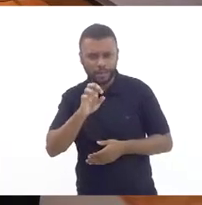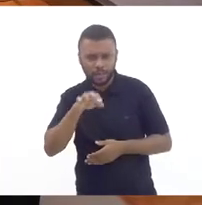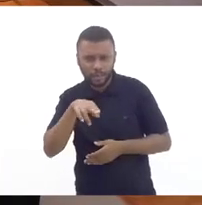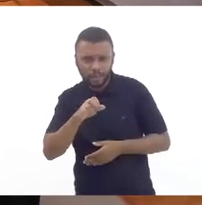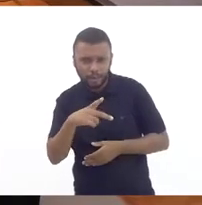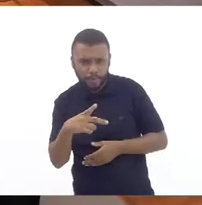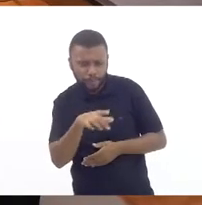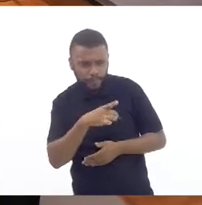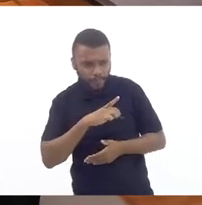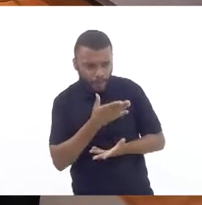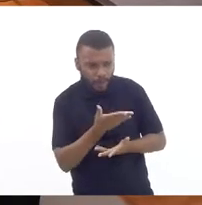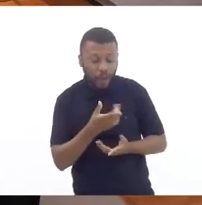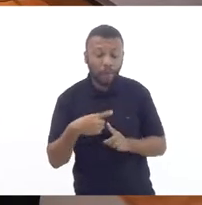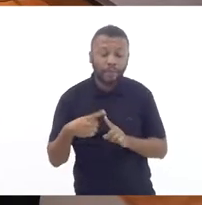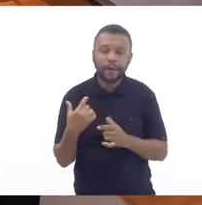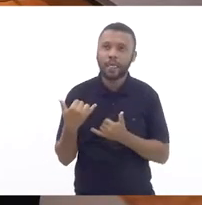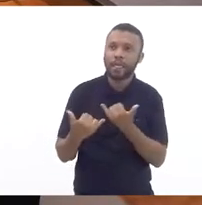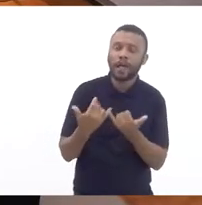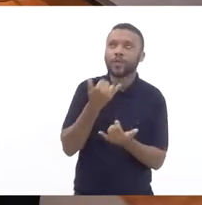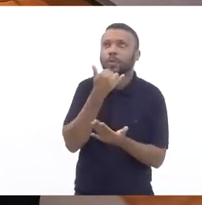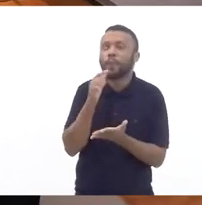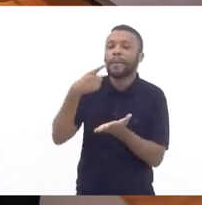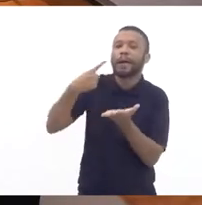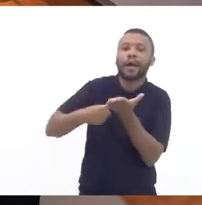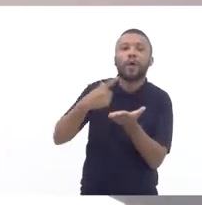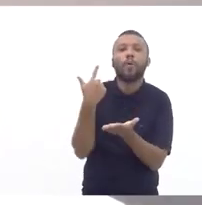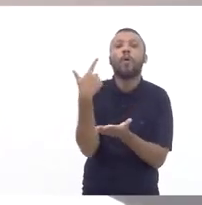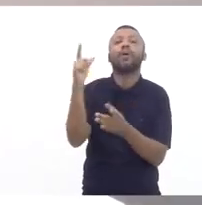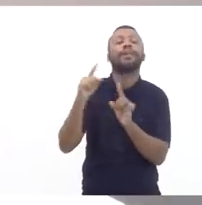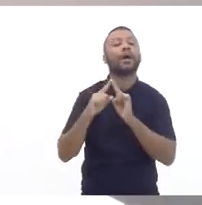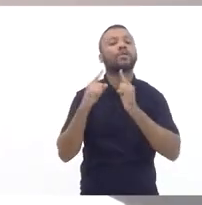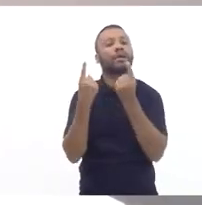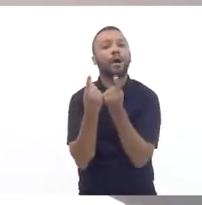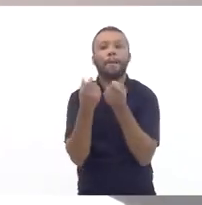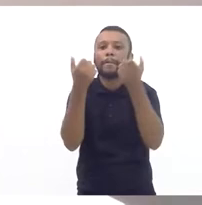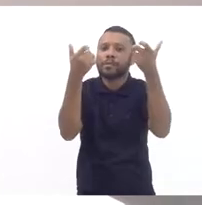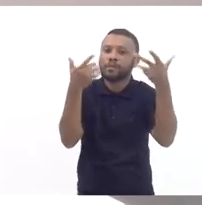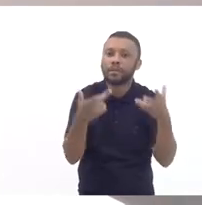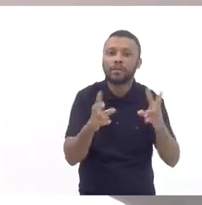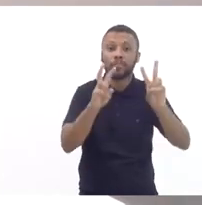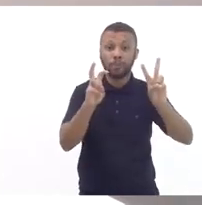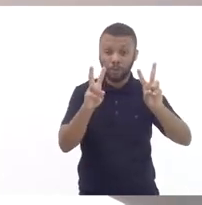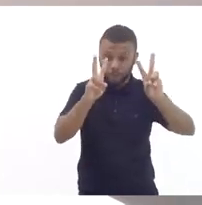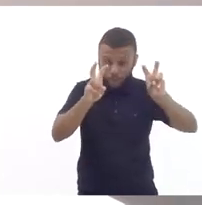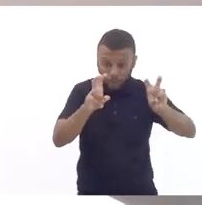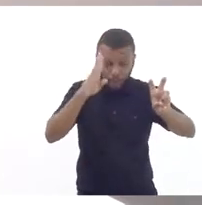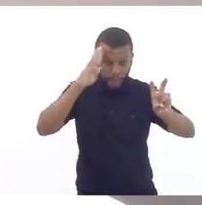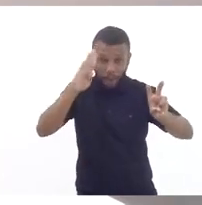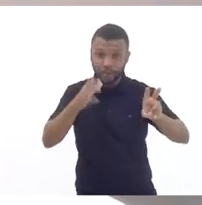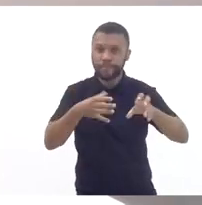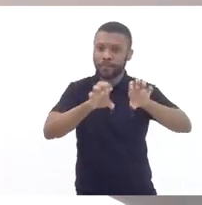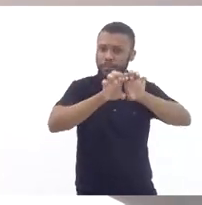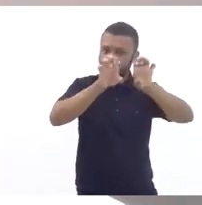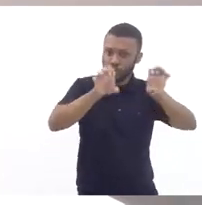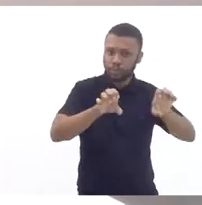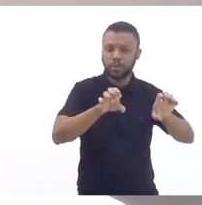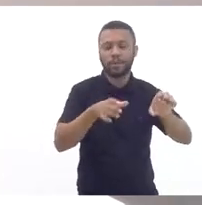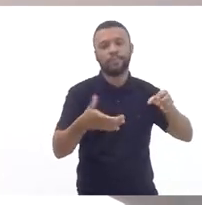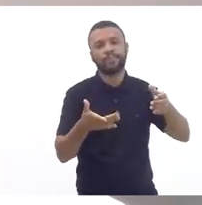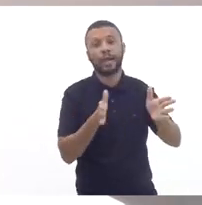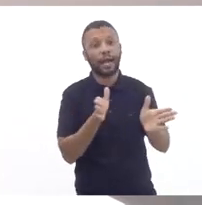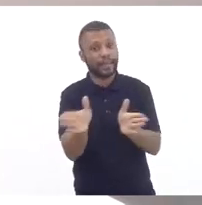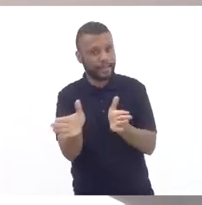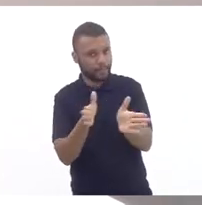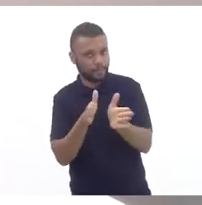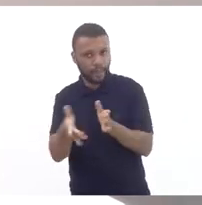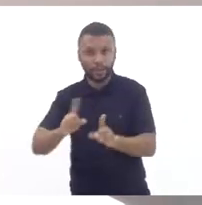Porque senão fica aqui um jogo. Não, aí vou marcar uma outra audiência para tratar. O assunto foi infraestrutura, acessibilidade, banheiro nas